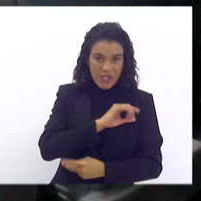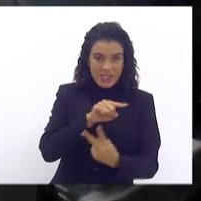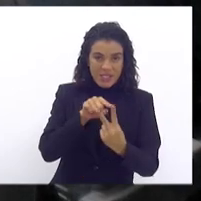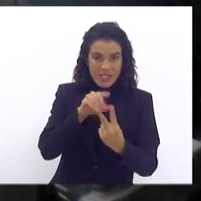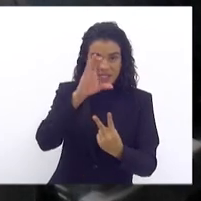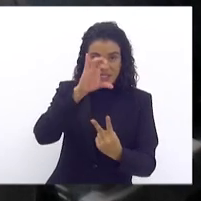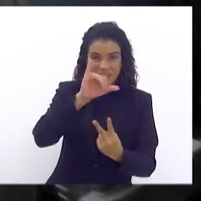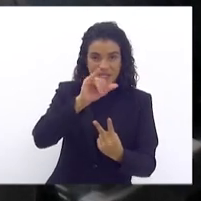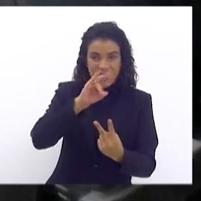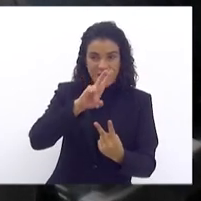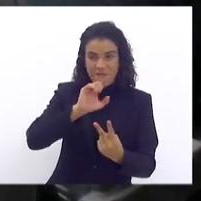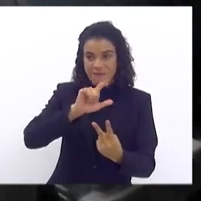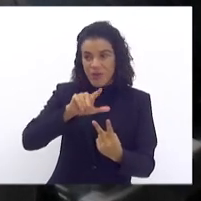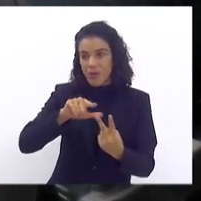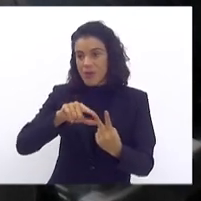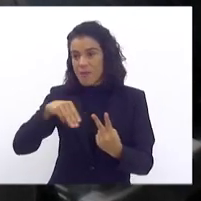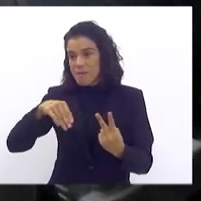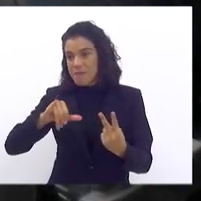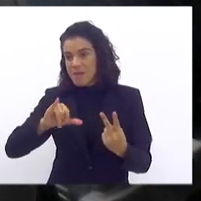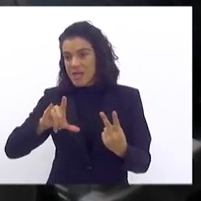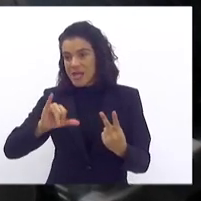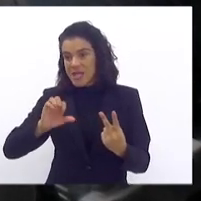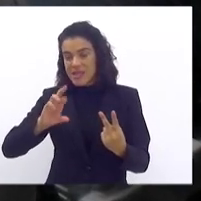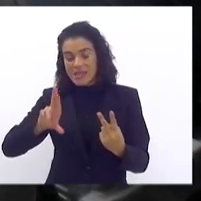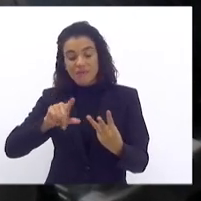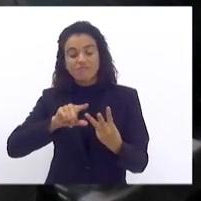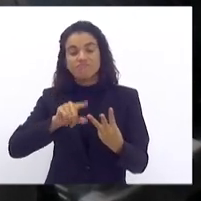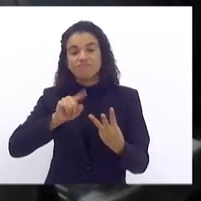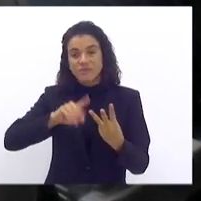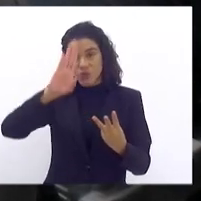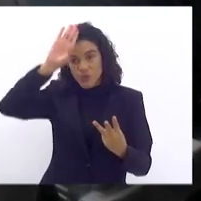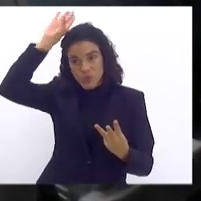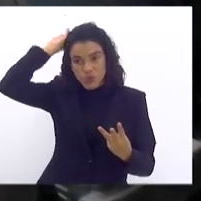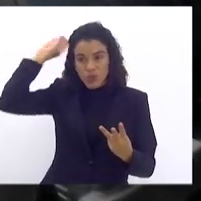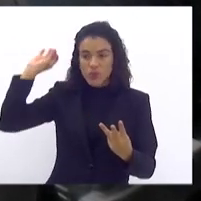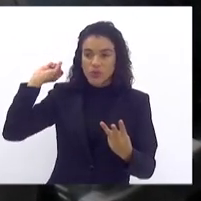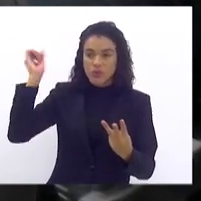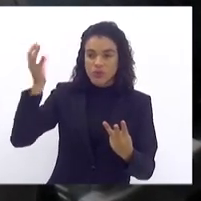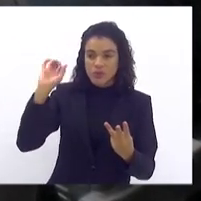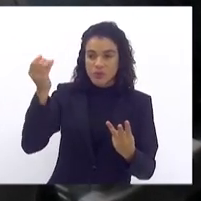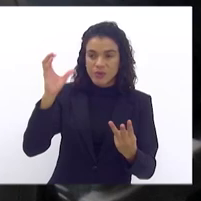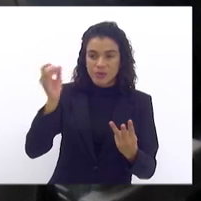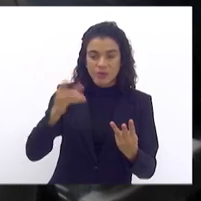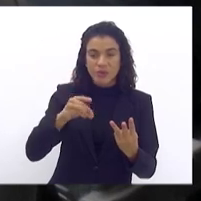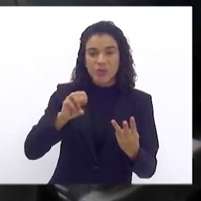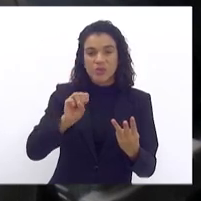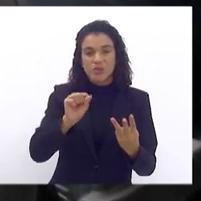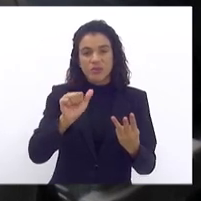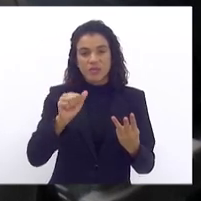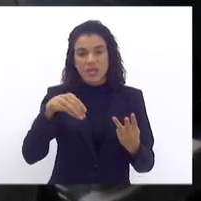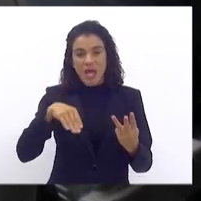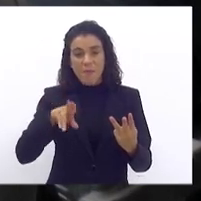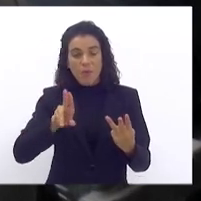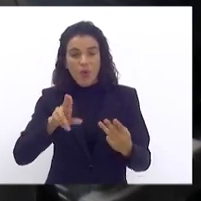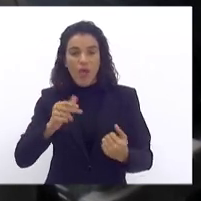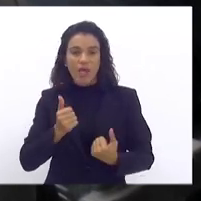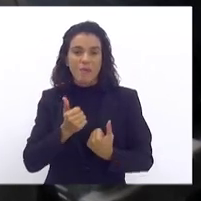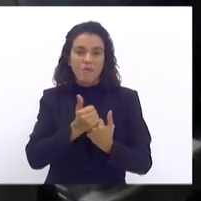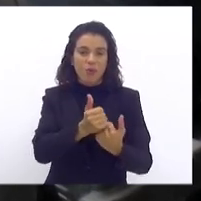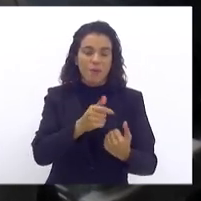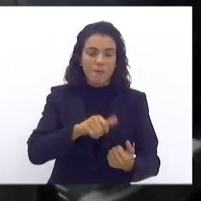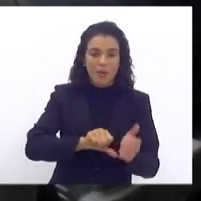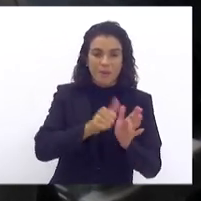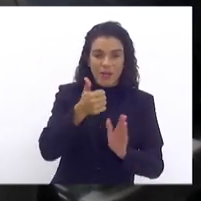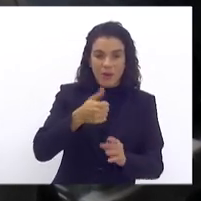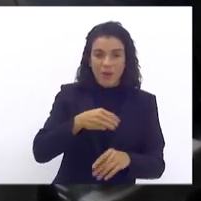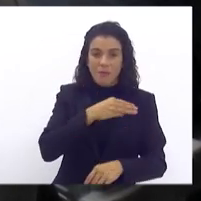gente incluiu o Corpo de Bombeiros por conta do SAMU, não é? Que é o SAMU que socorre as mulheres ali naquele primeiro momento da violência.